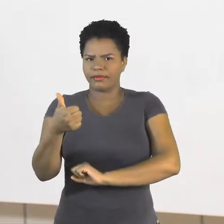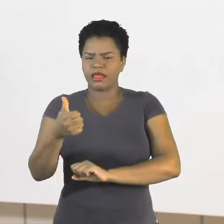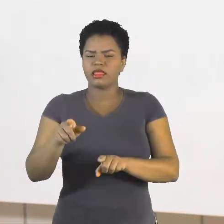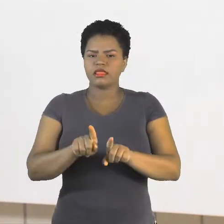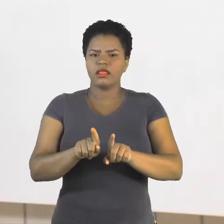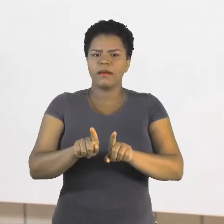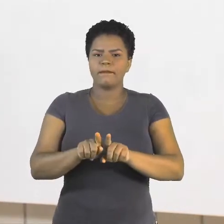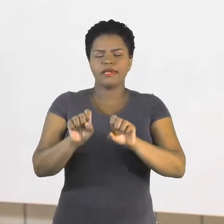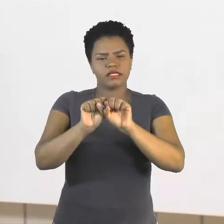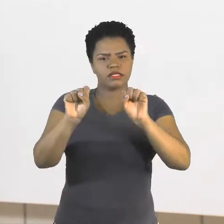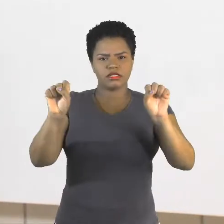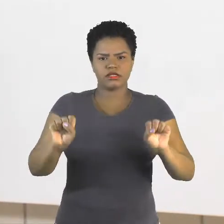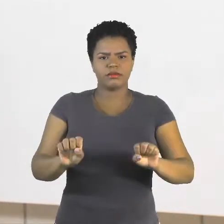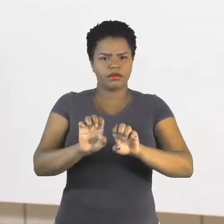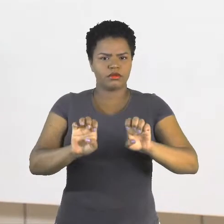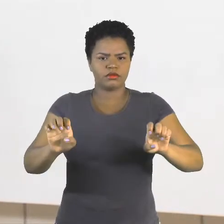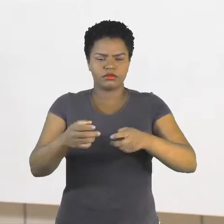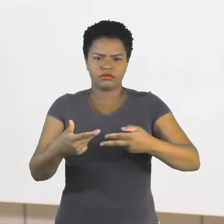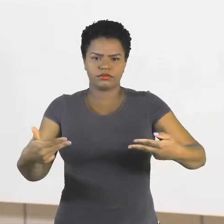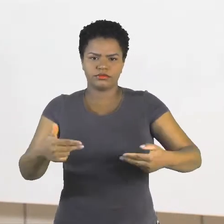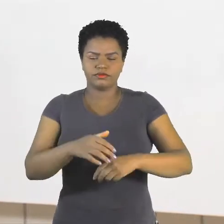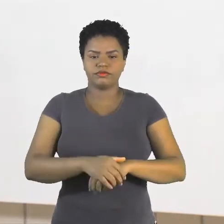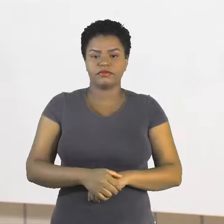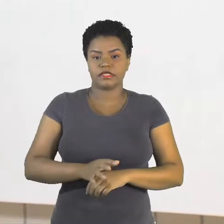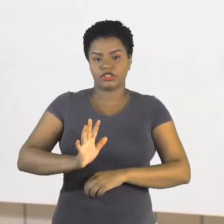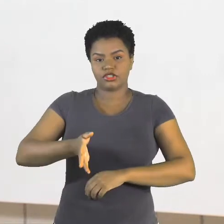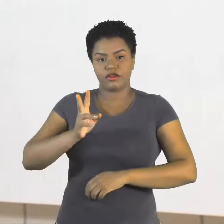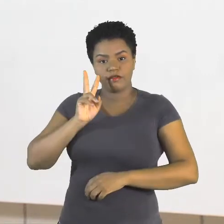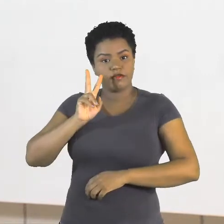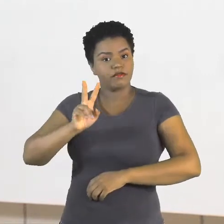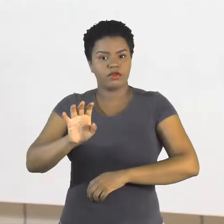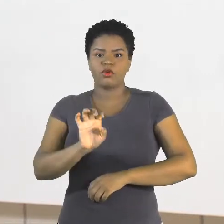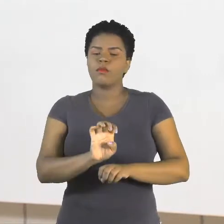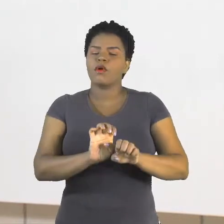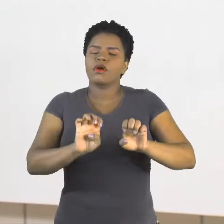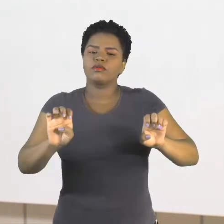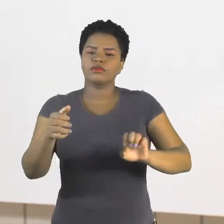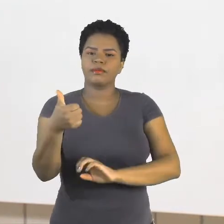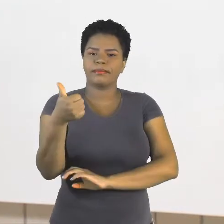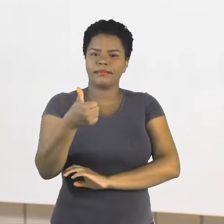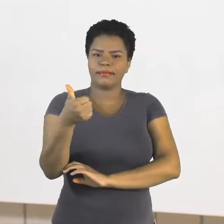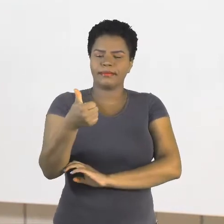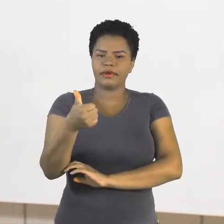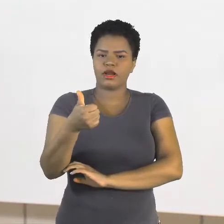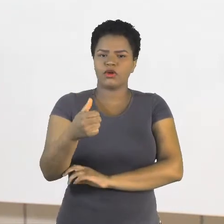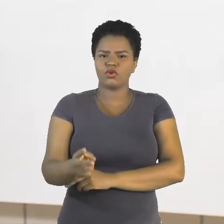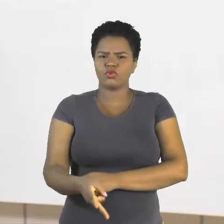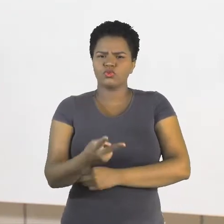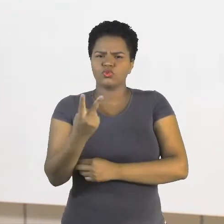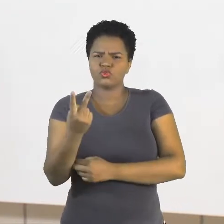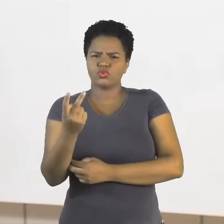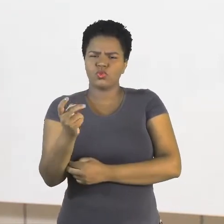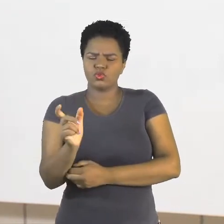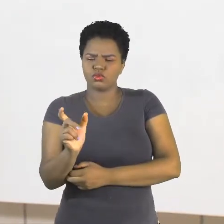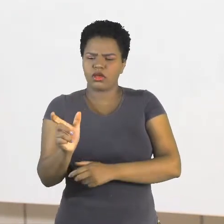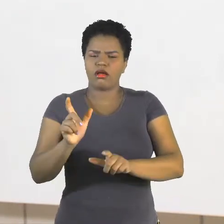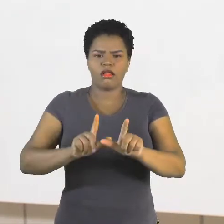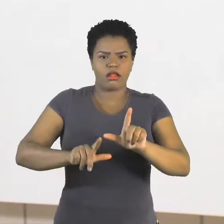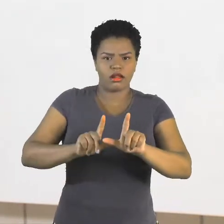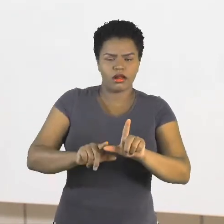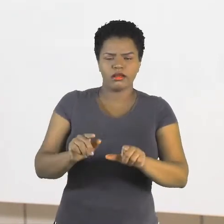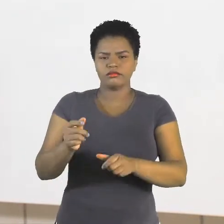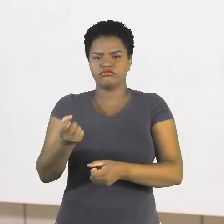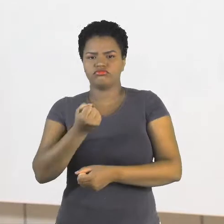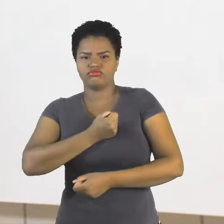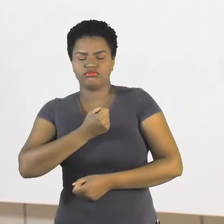sistemas de equações. Nós já vimos o que é uma equação de primeiro grau com duas incógnitas, aprendemos o que é a